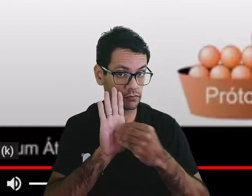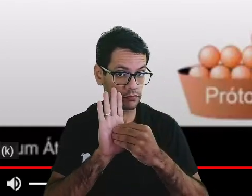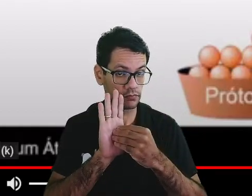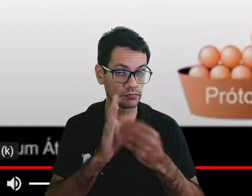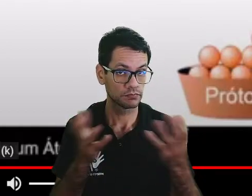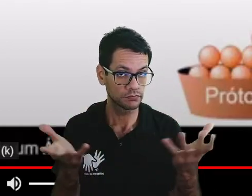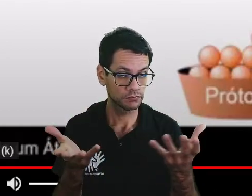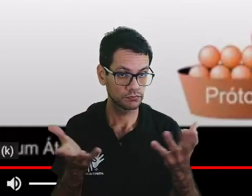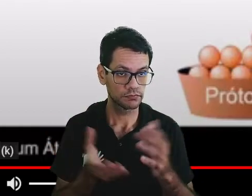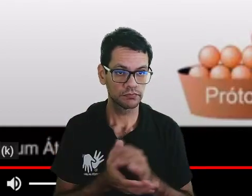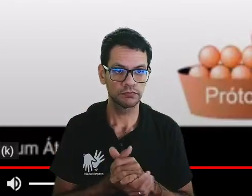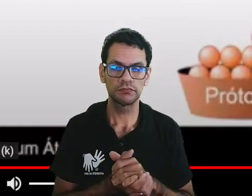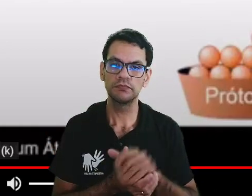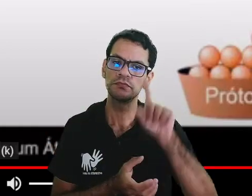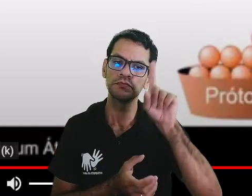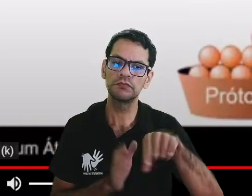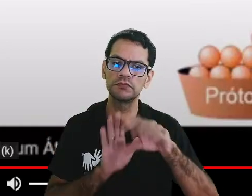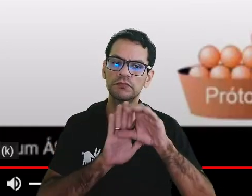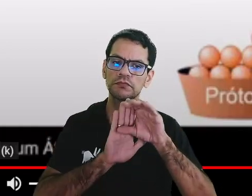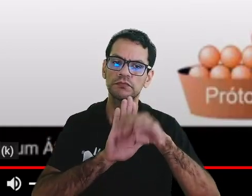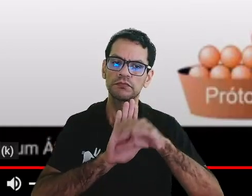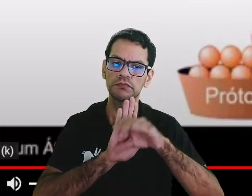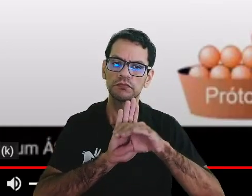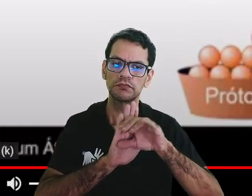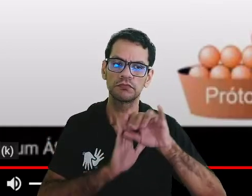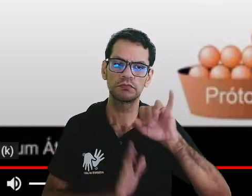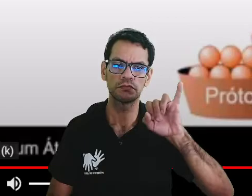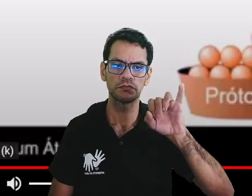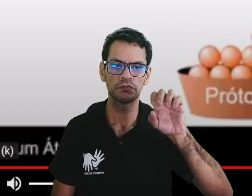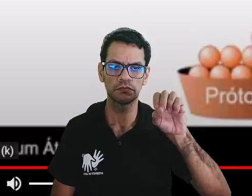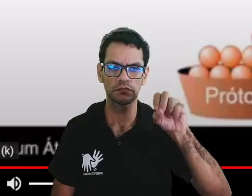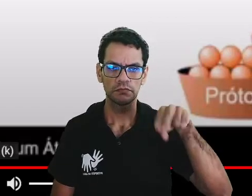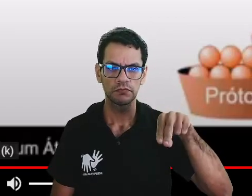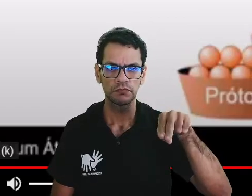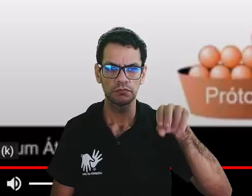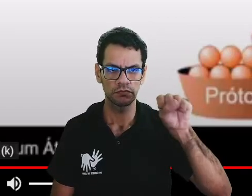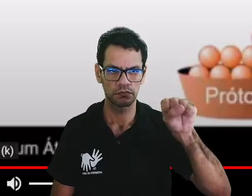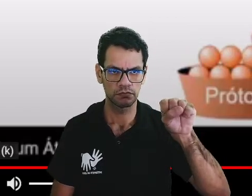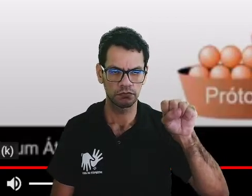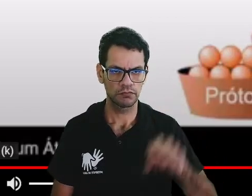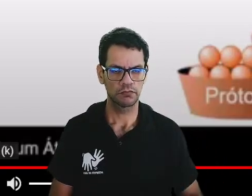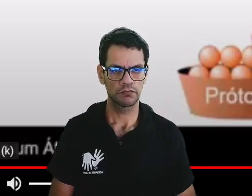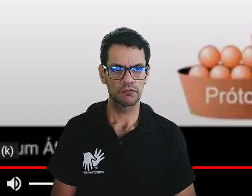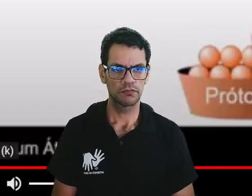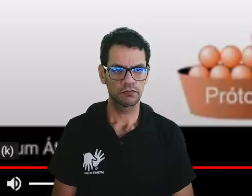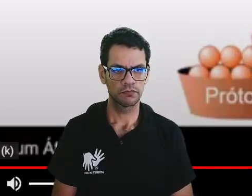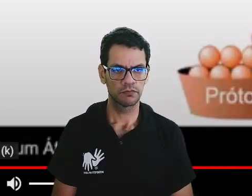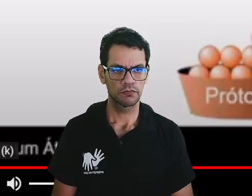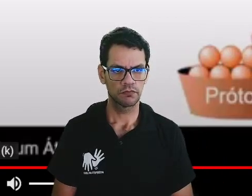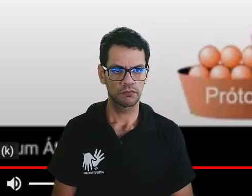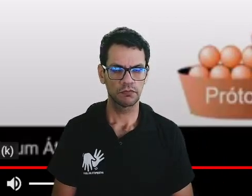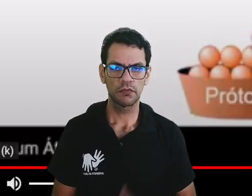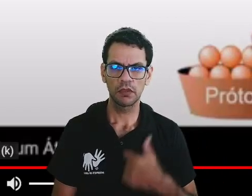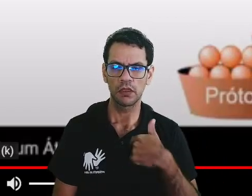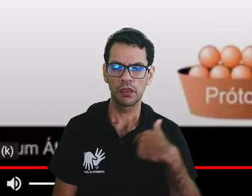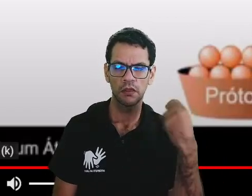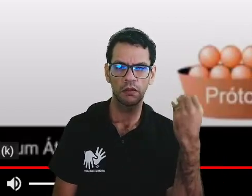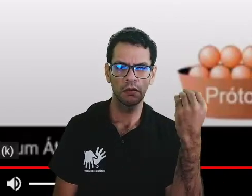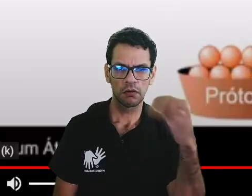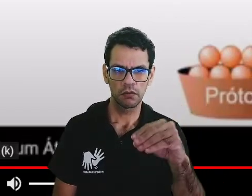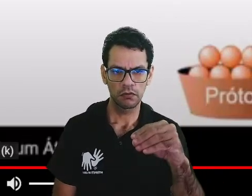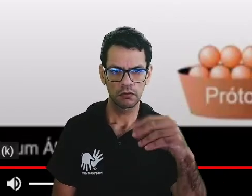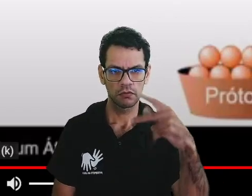tá? Que são os conceitos de íons, mas a gente já chega lá. Então, ó, à medida com que eu vou colocando